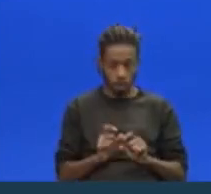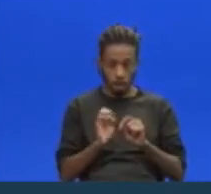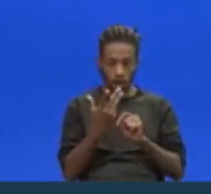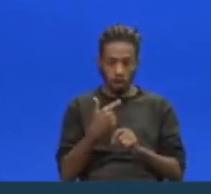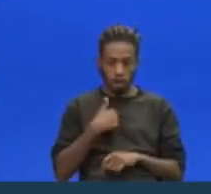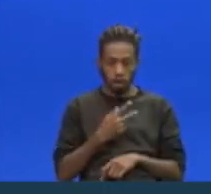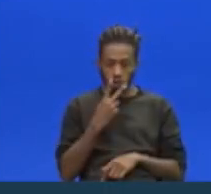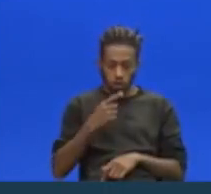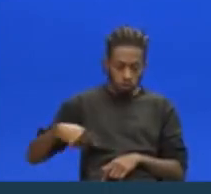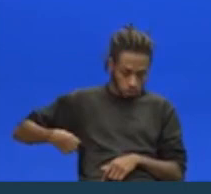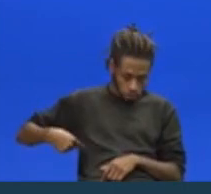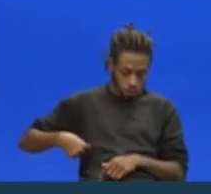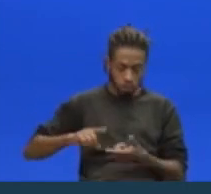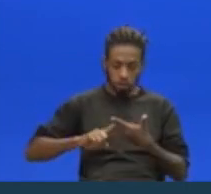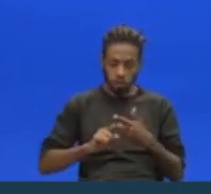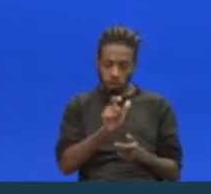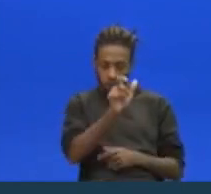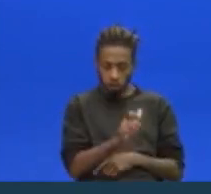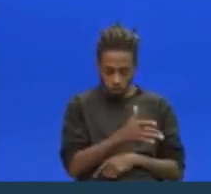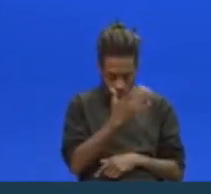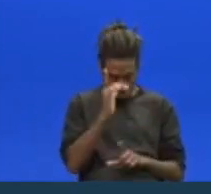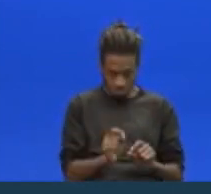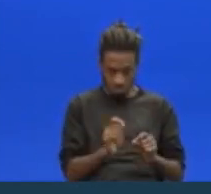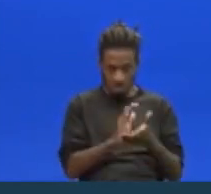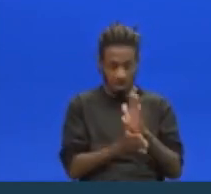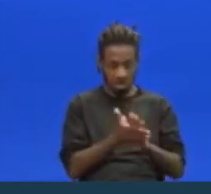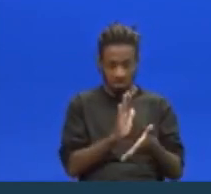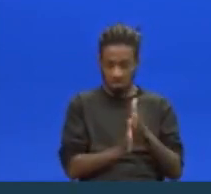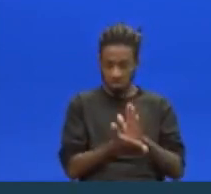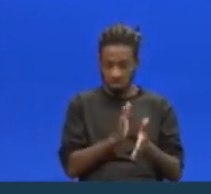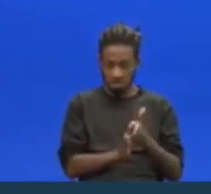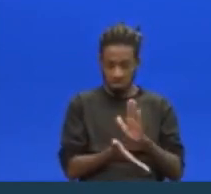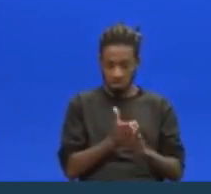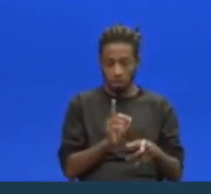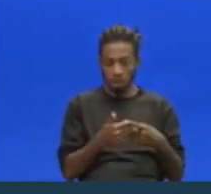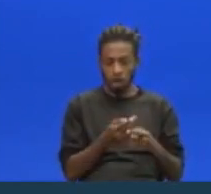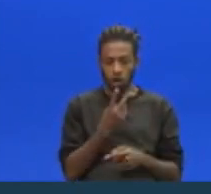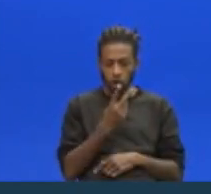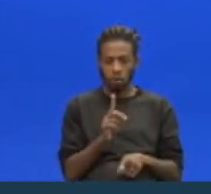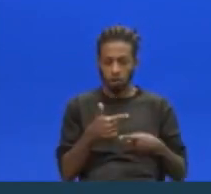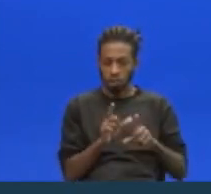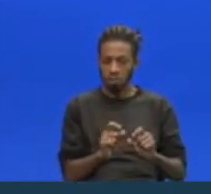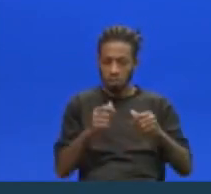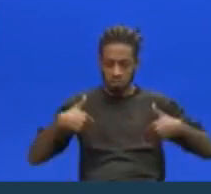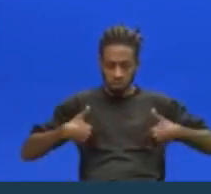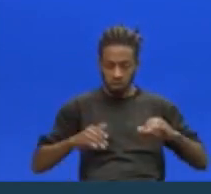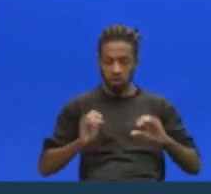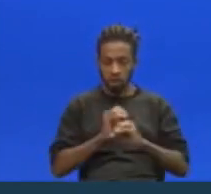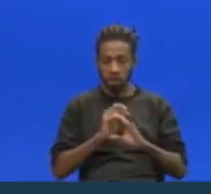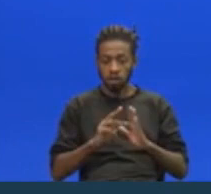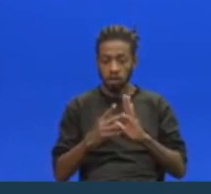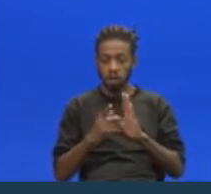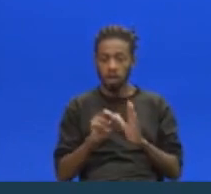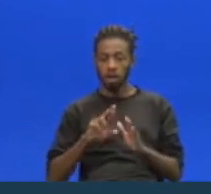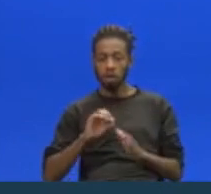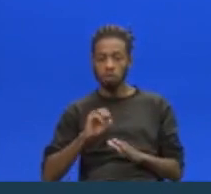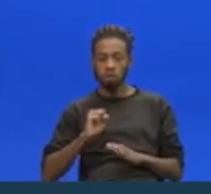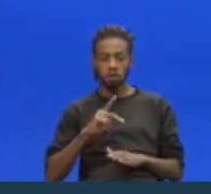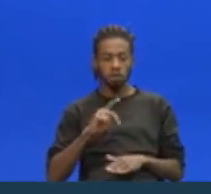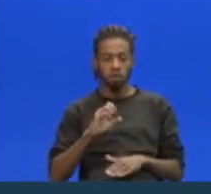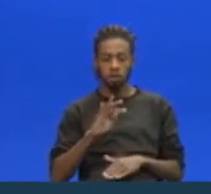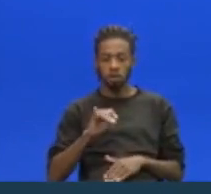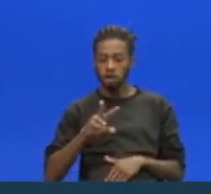e aqueles que não irão desenvolver câncer. É o que nós chamamos então de estudo prospectivo. Estudos de